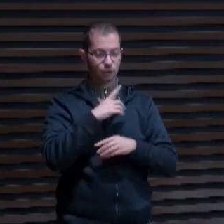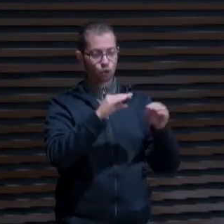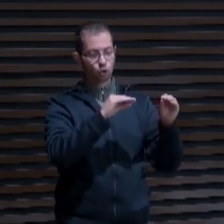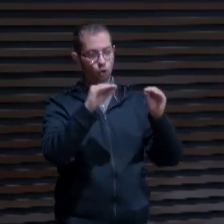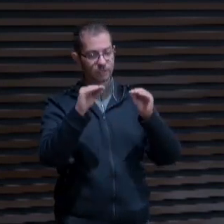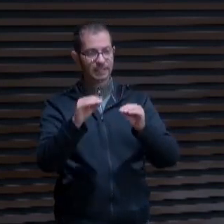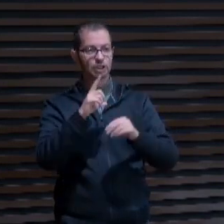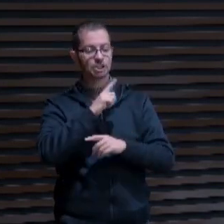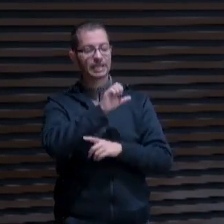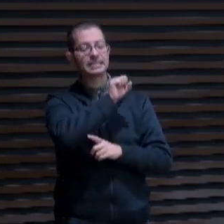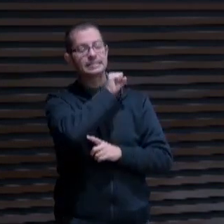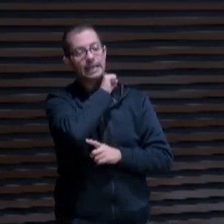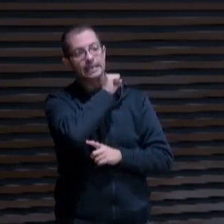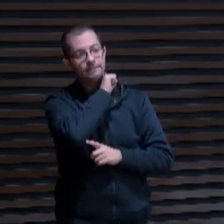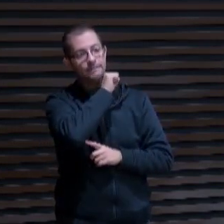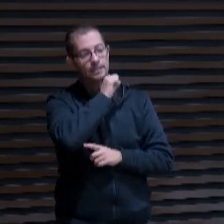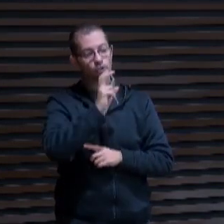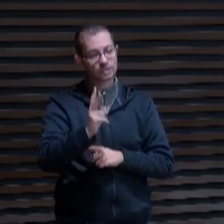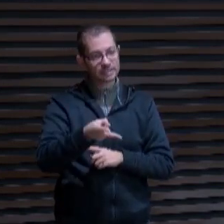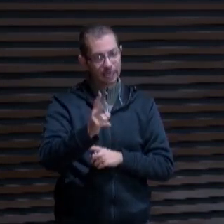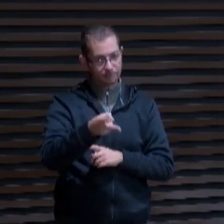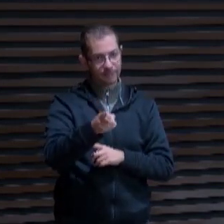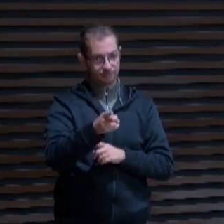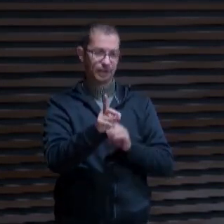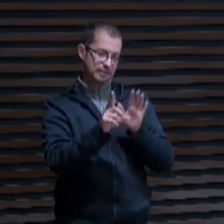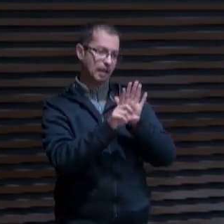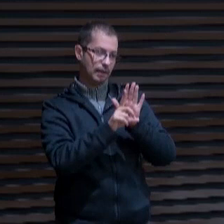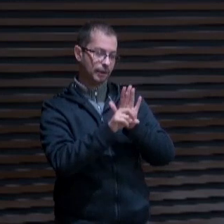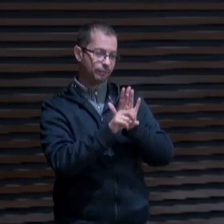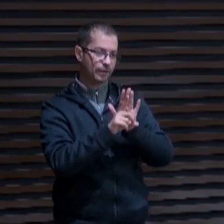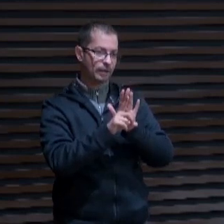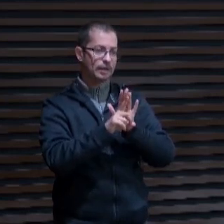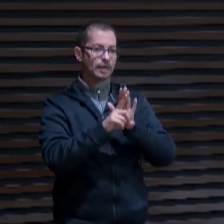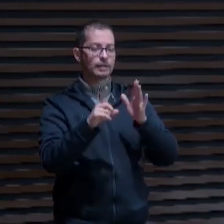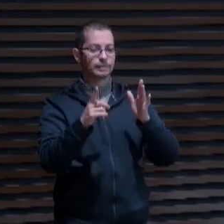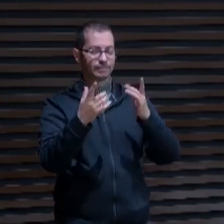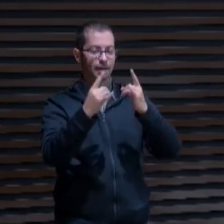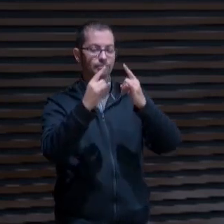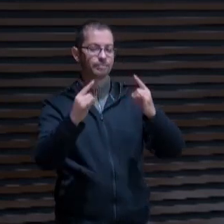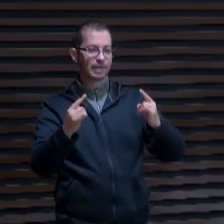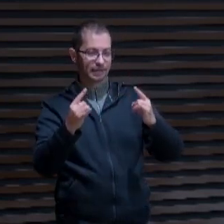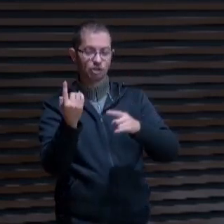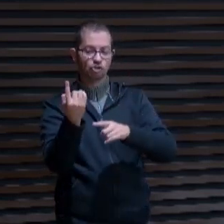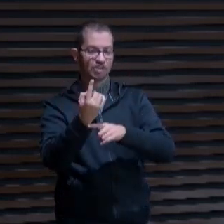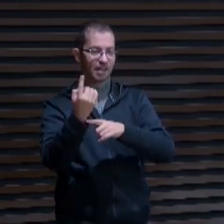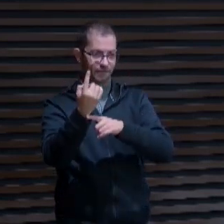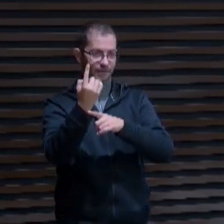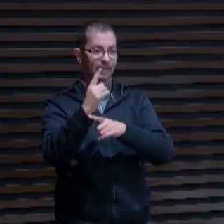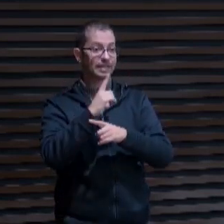havia sacrifícios regulares conforme a lei, na tenda de Davi só houve